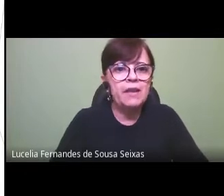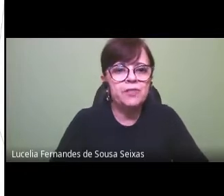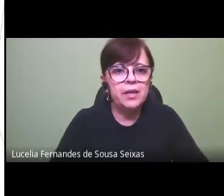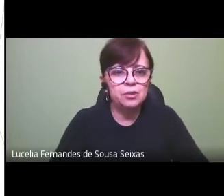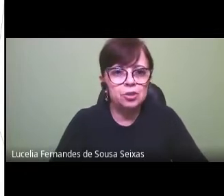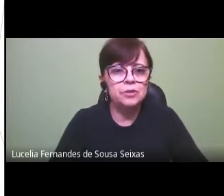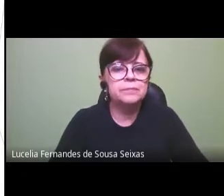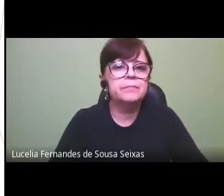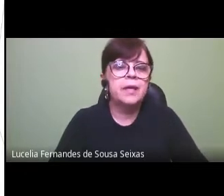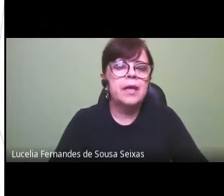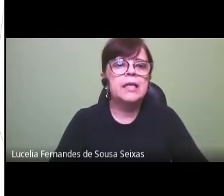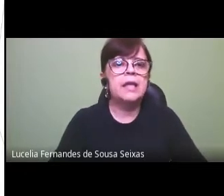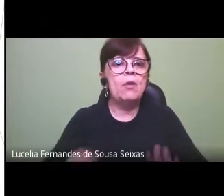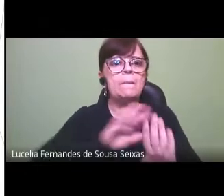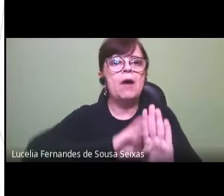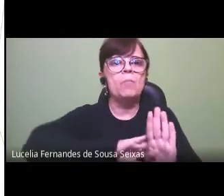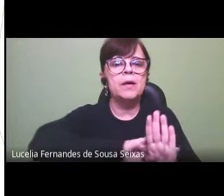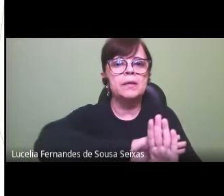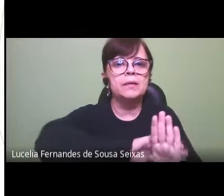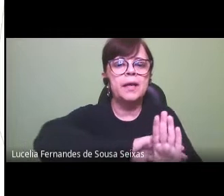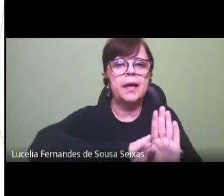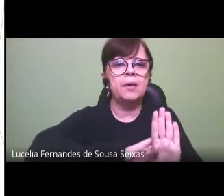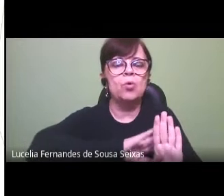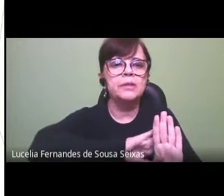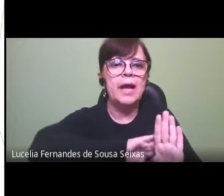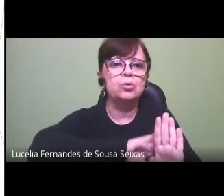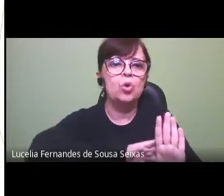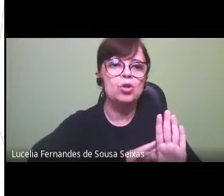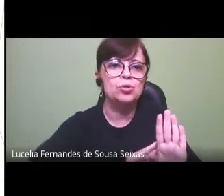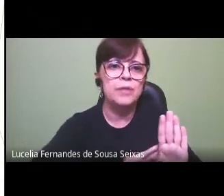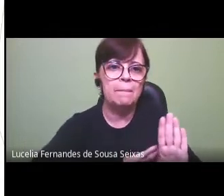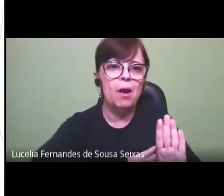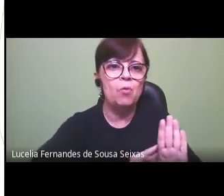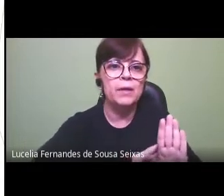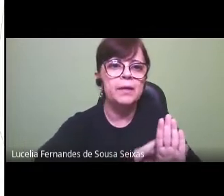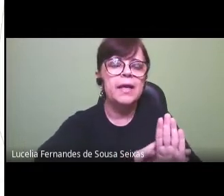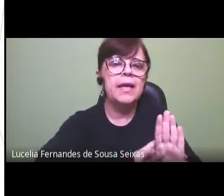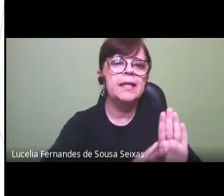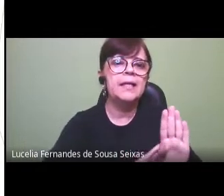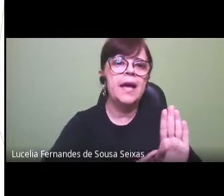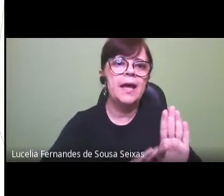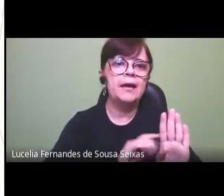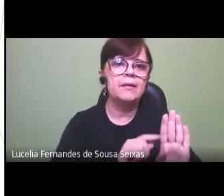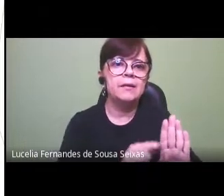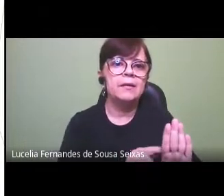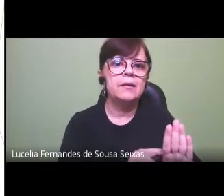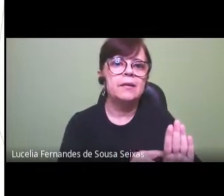palma para frente. Então, a palma, o contrário, o dorso da palma, ele